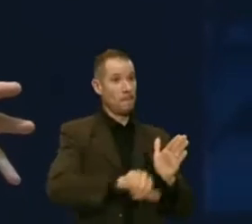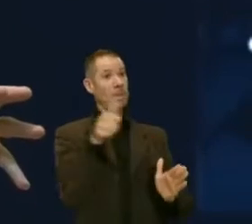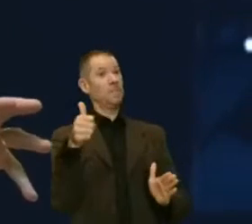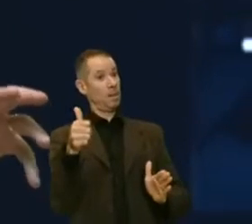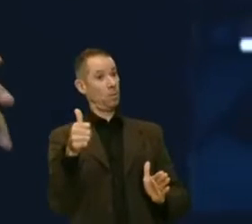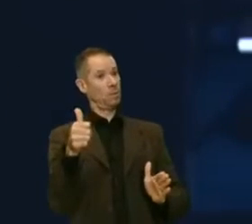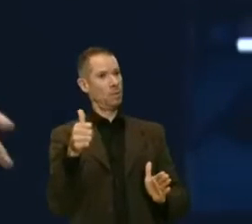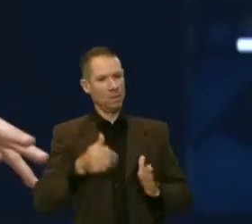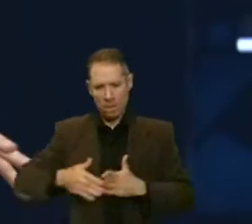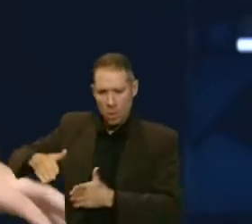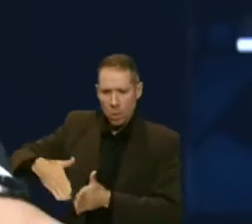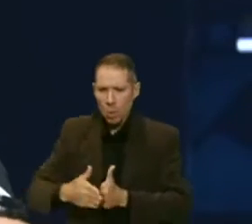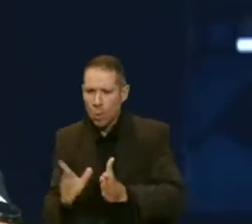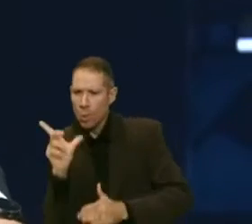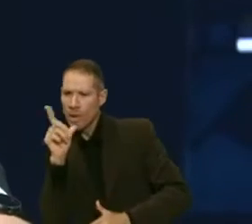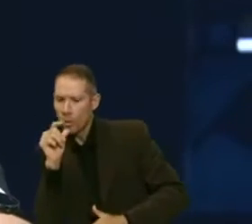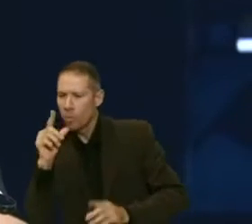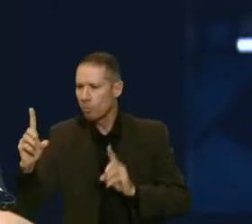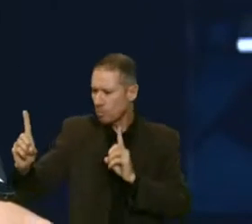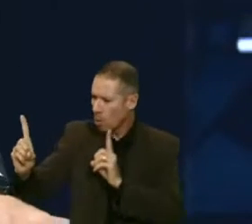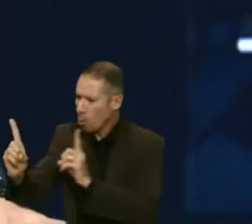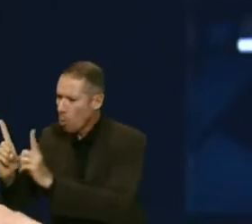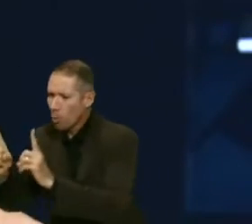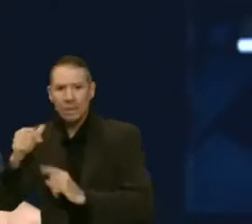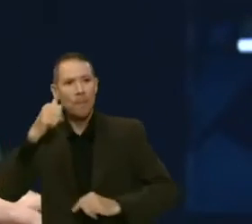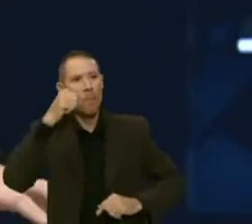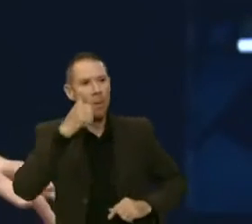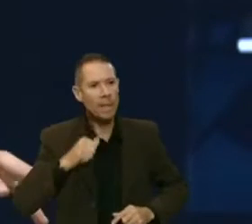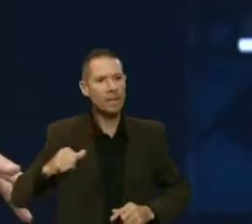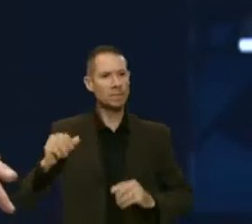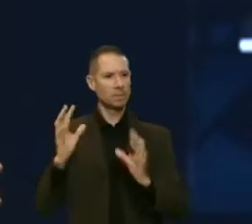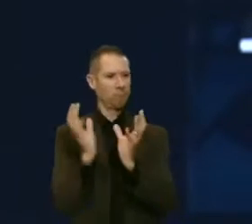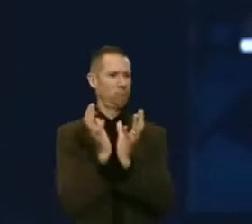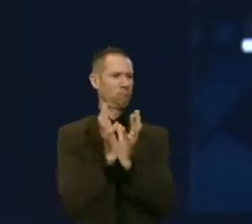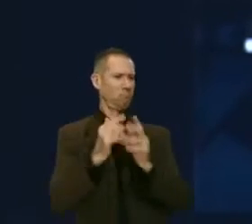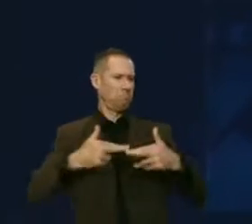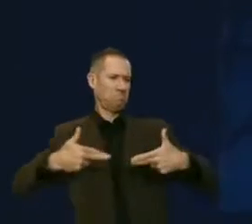Na beira do rio encontram mulheres.